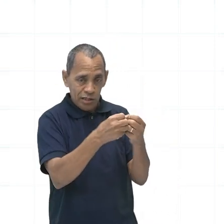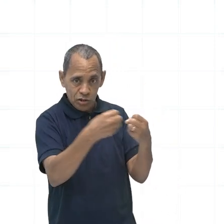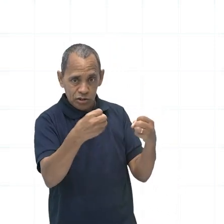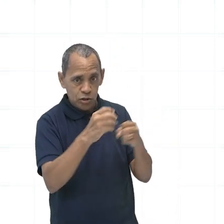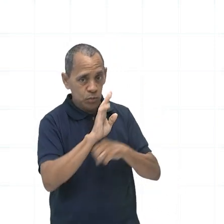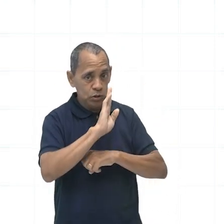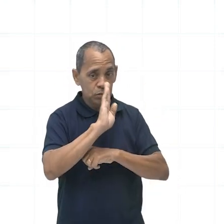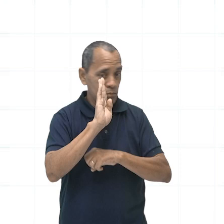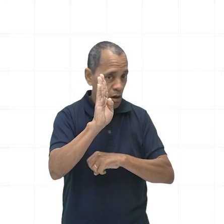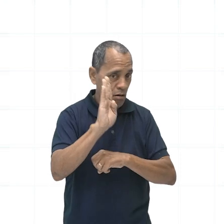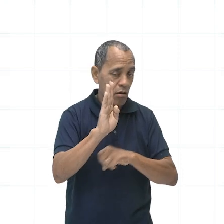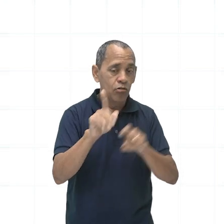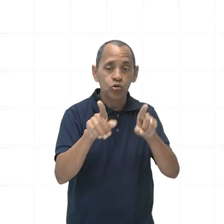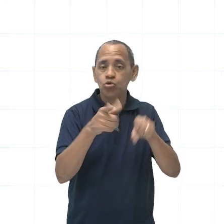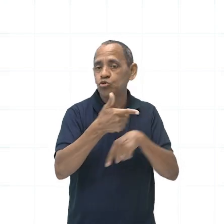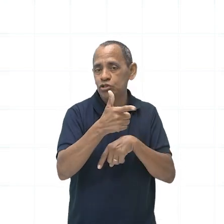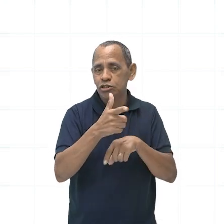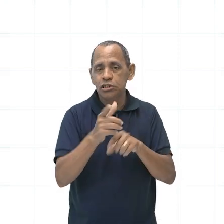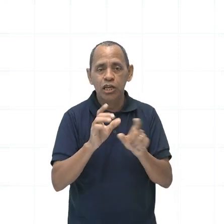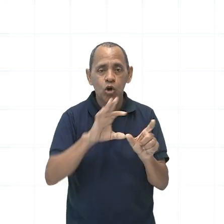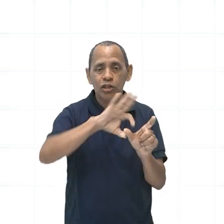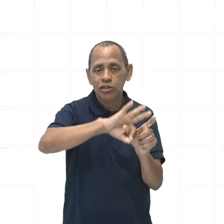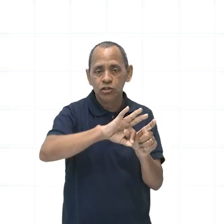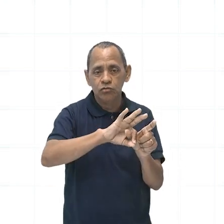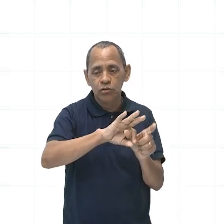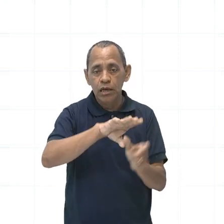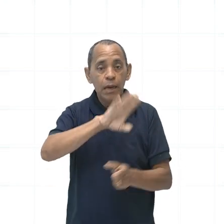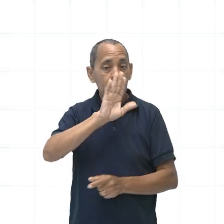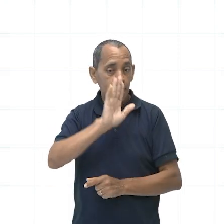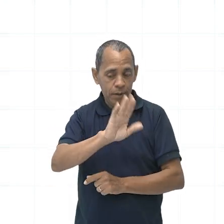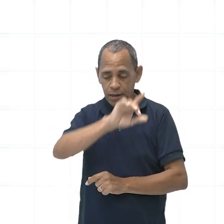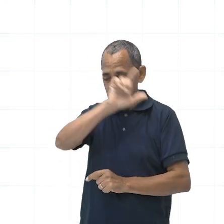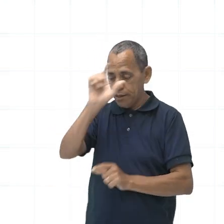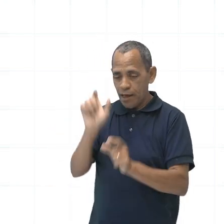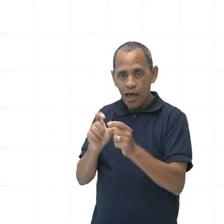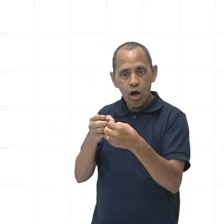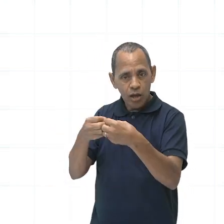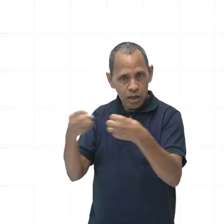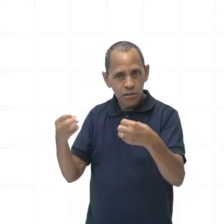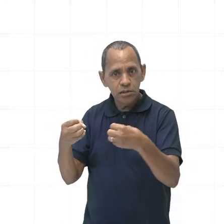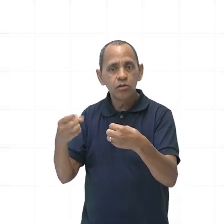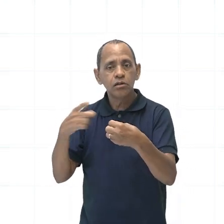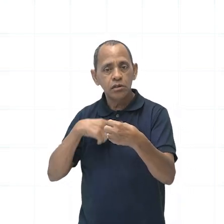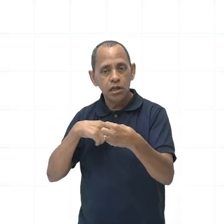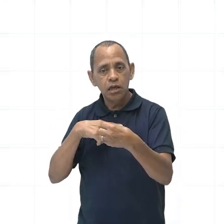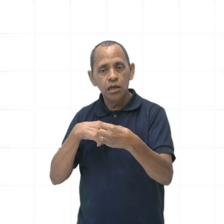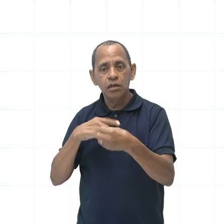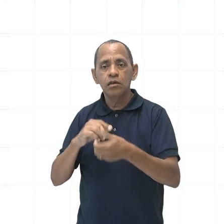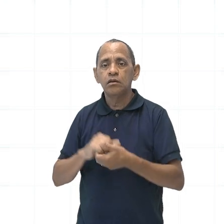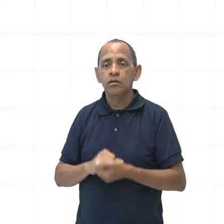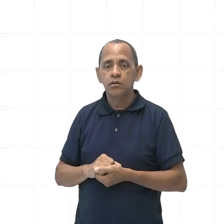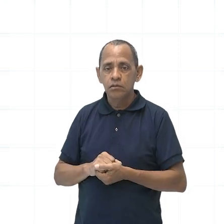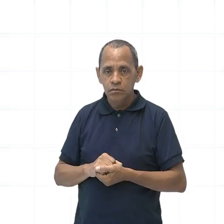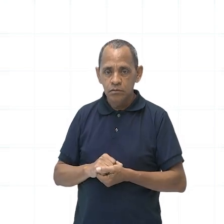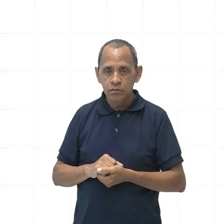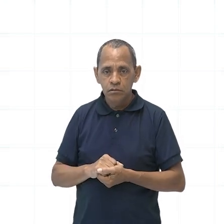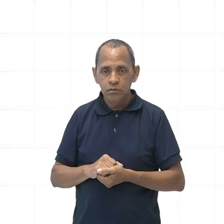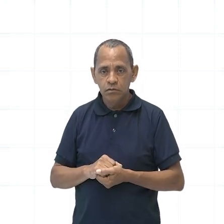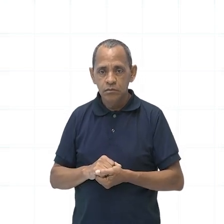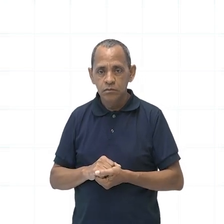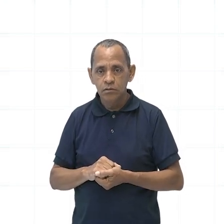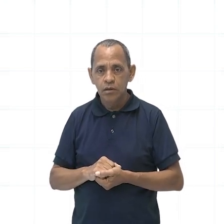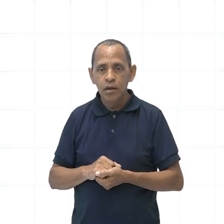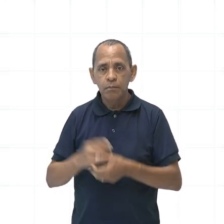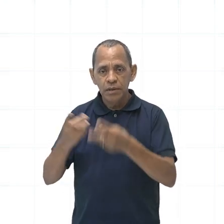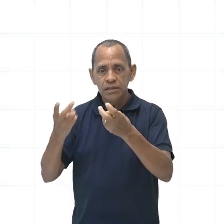não tem conectivo iniciando, tá bom? E aí, a minha oração subordinada será tanto